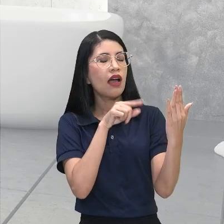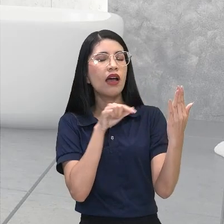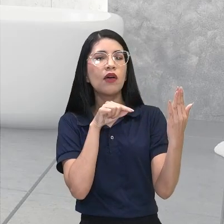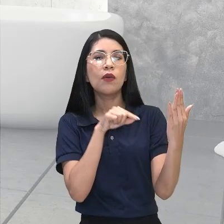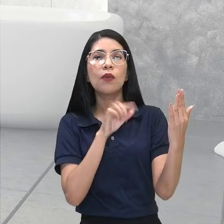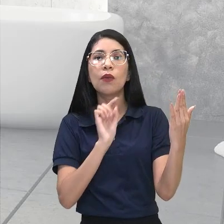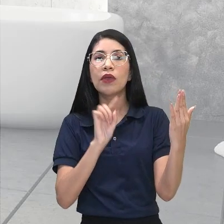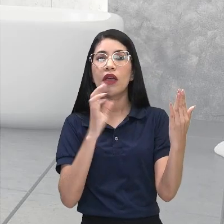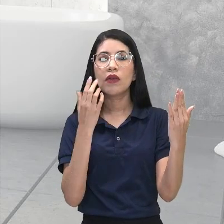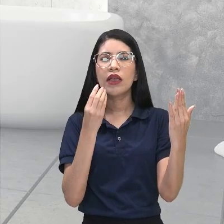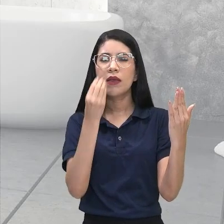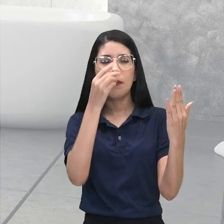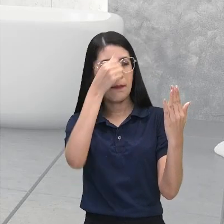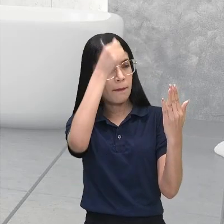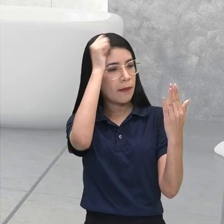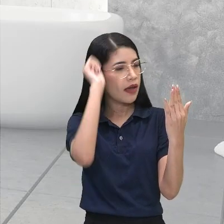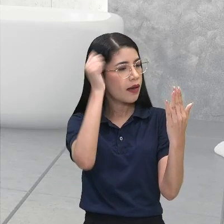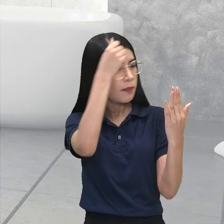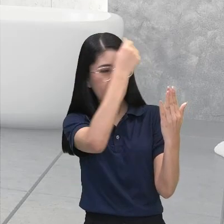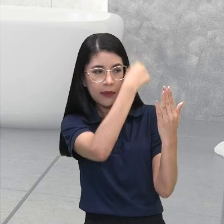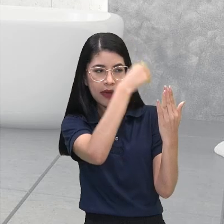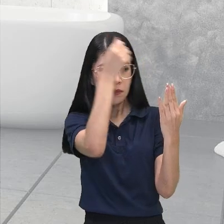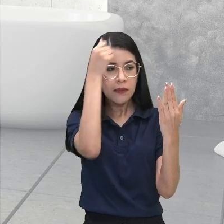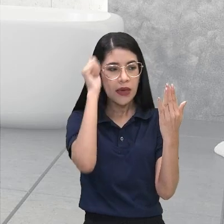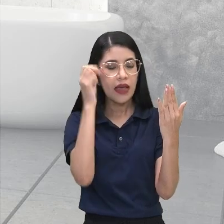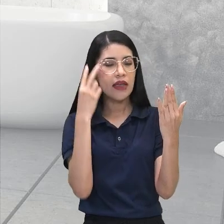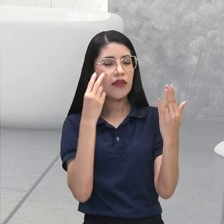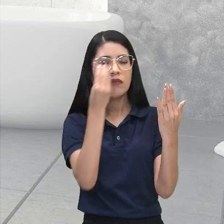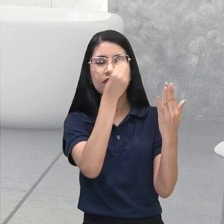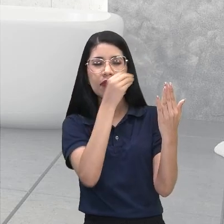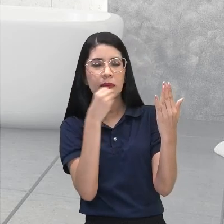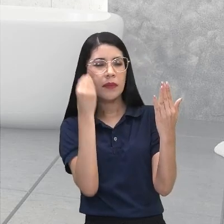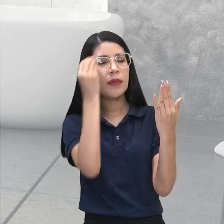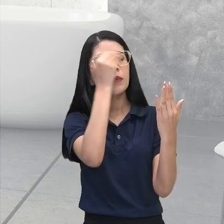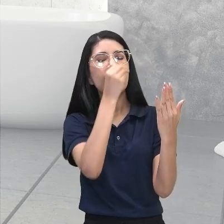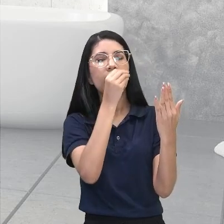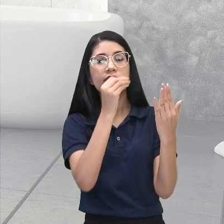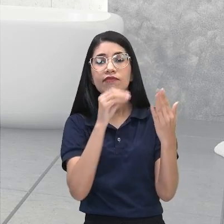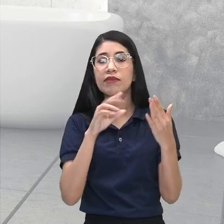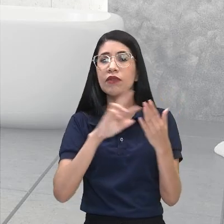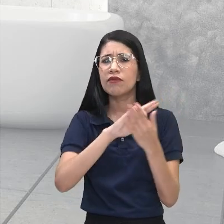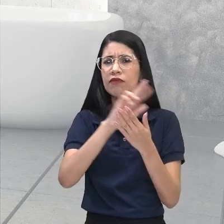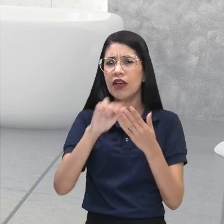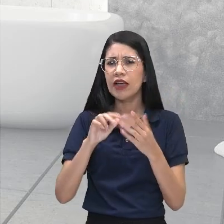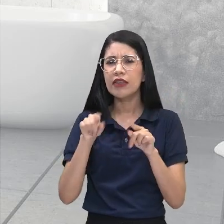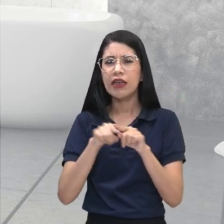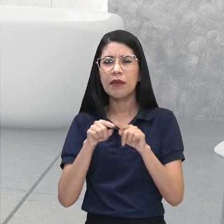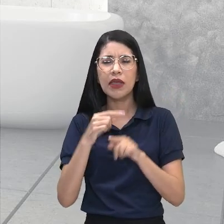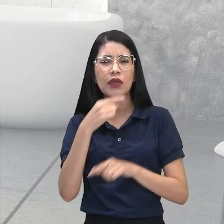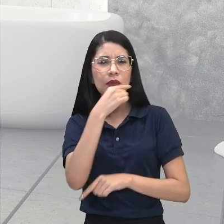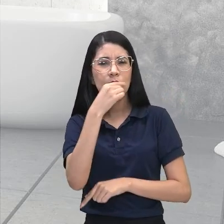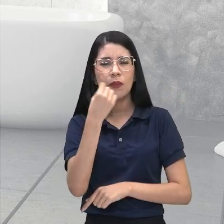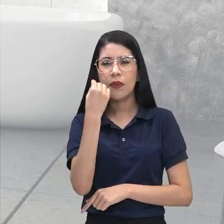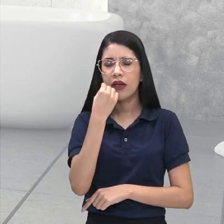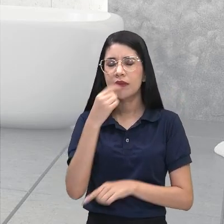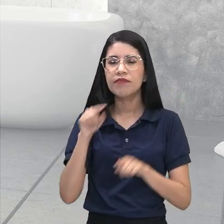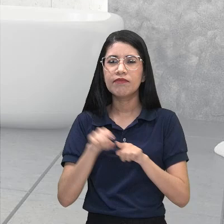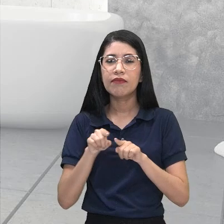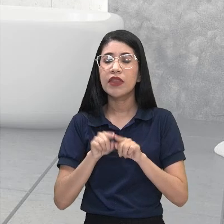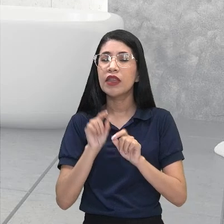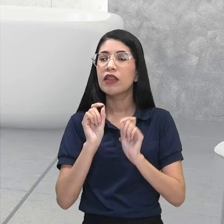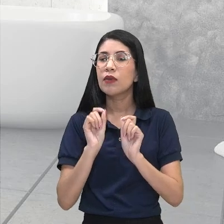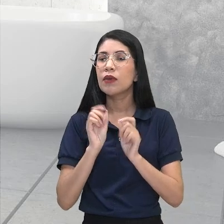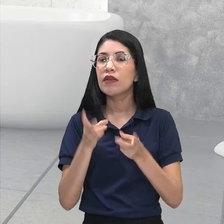né, penteando o cabelo, fazendo ali sua maquiagem, enfim, escovando os dentes,